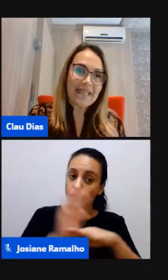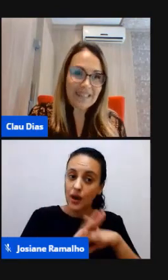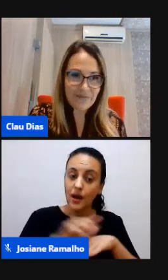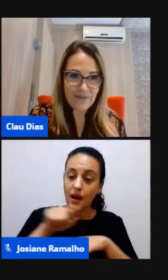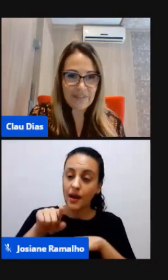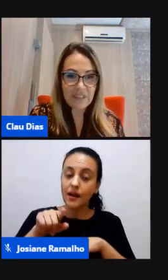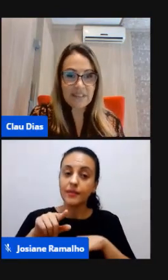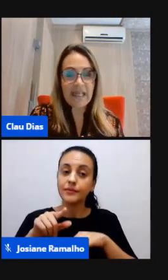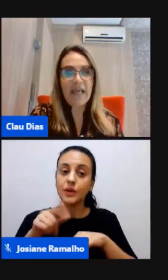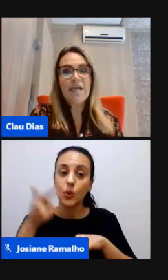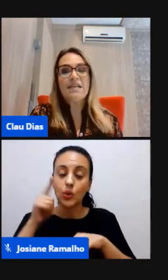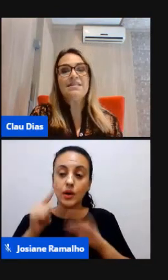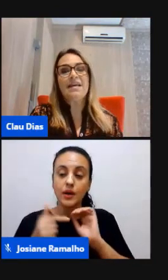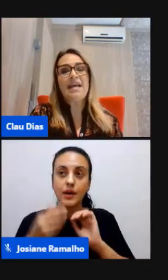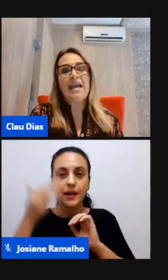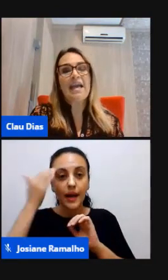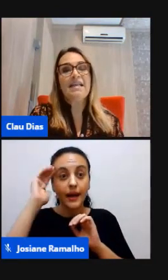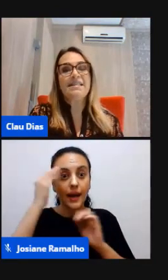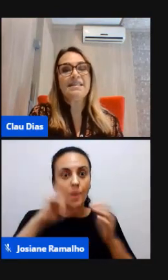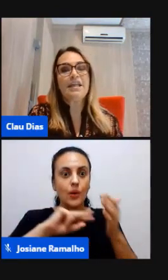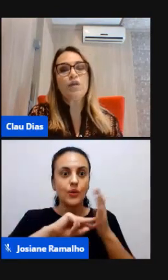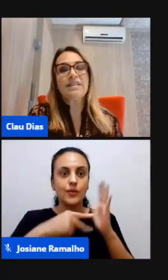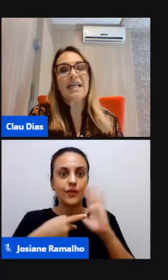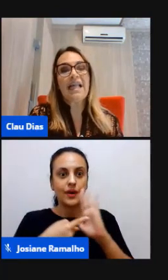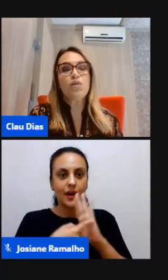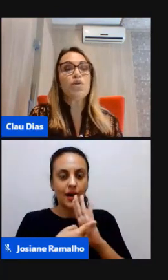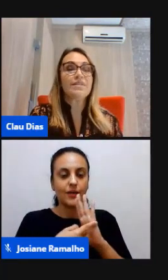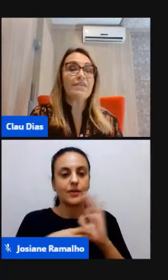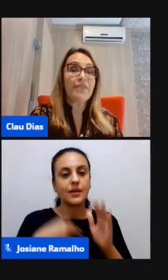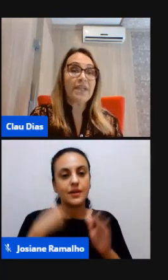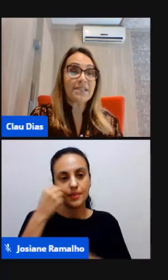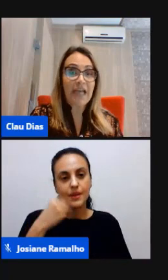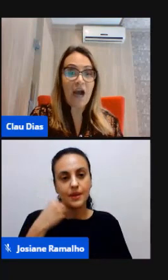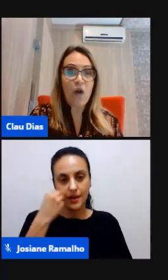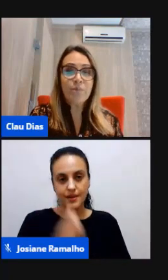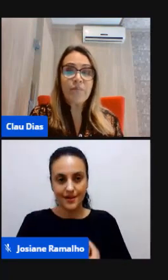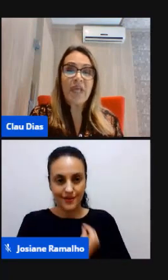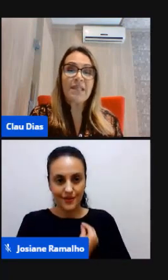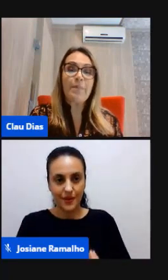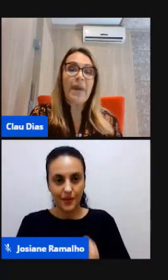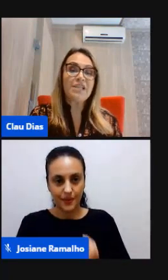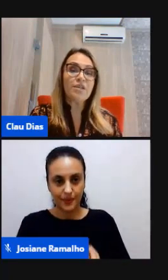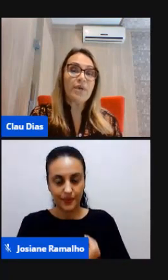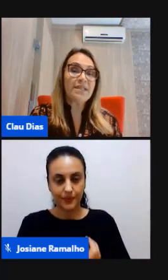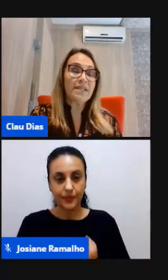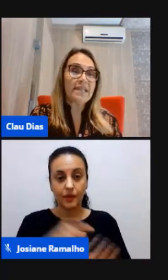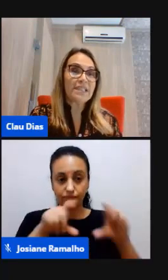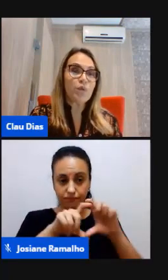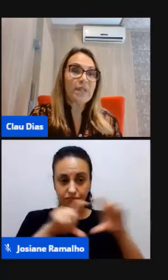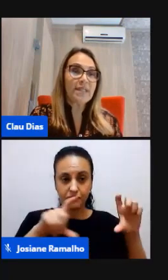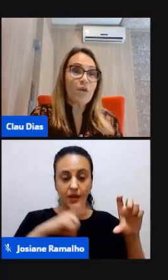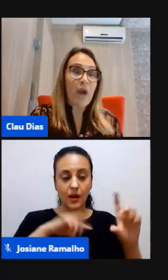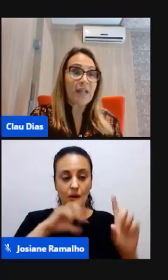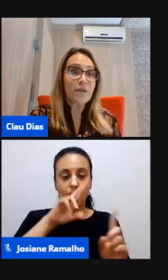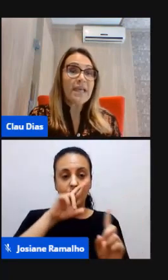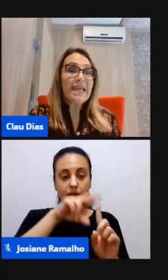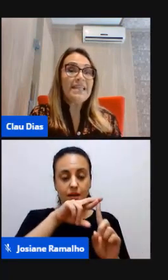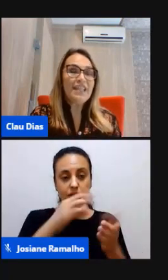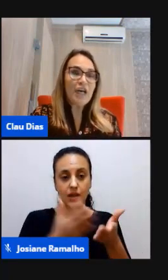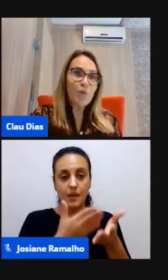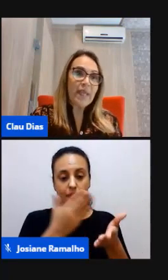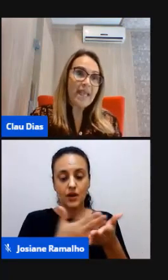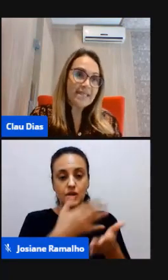às experiências vividas, né? Esse excerto está lá no nosso referencial, né, na página 43 e